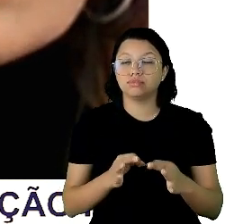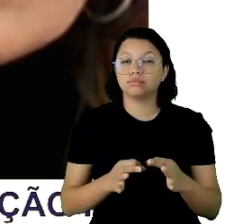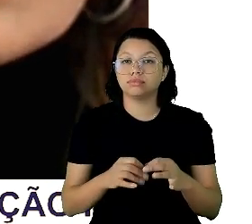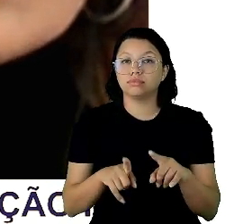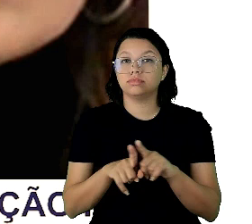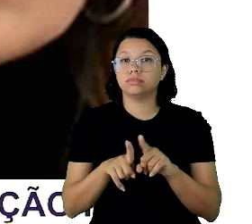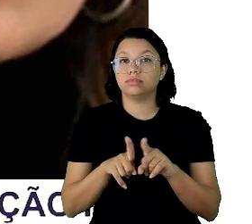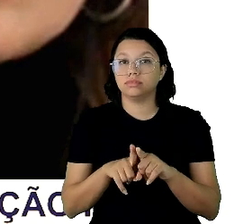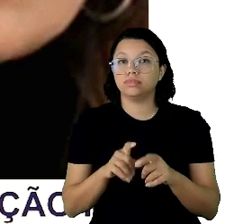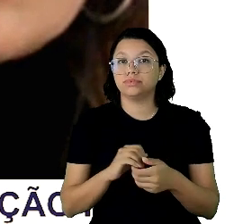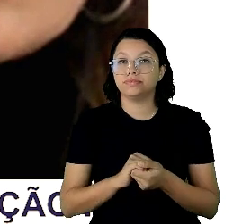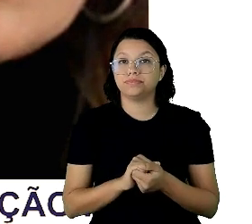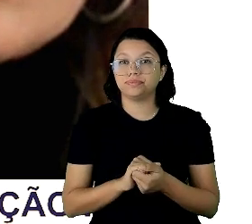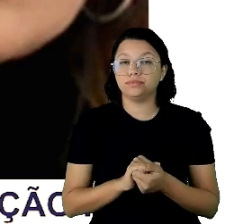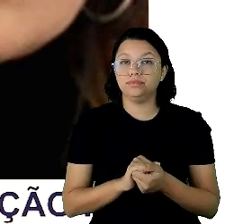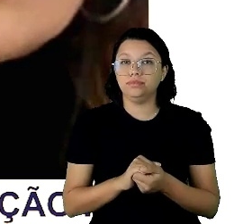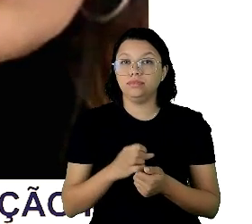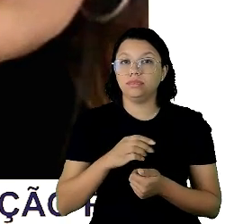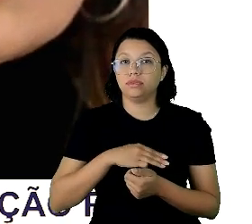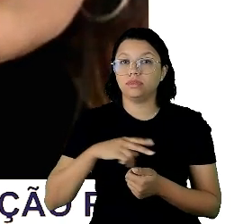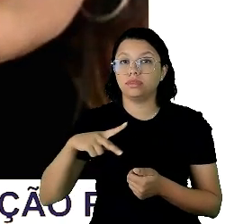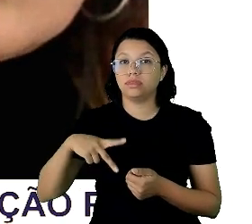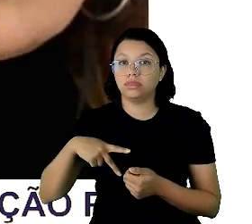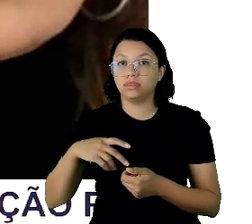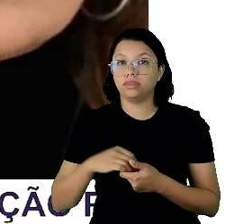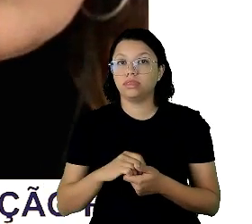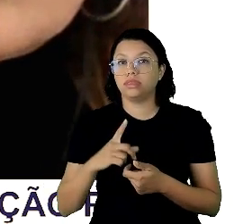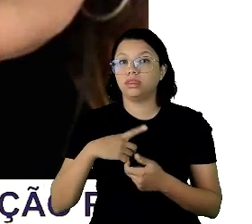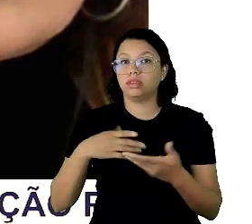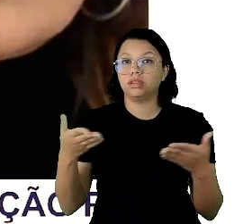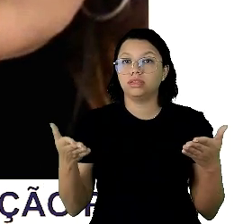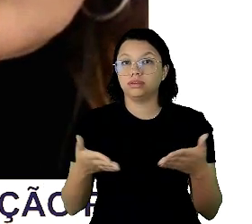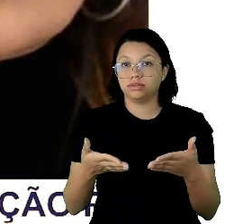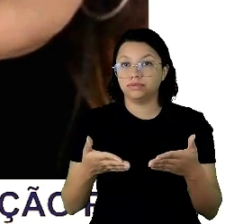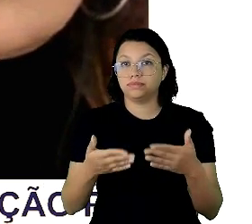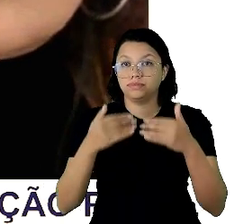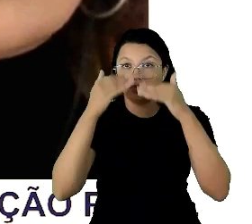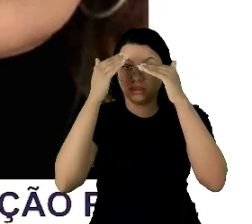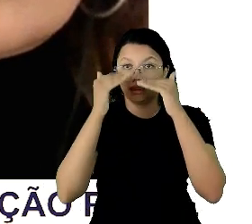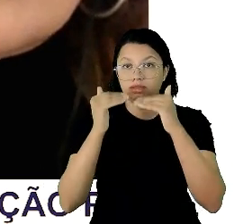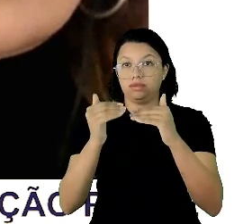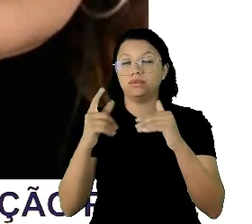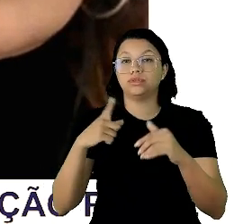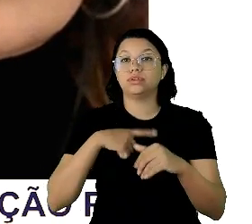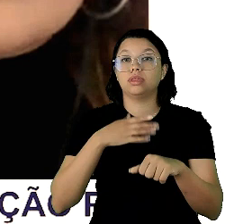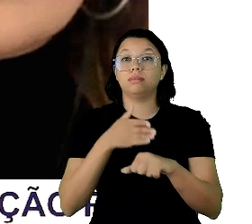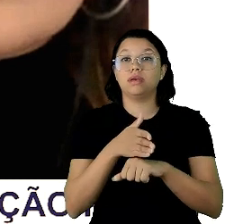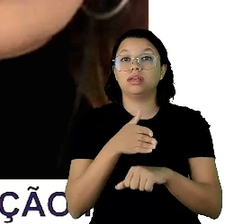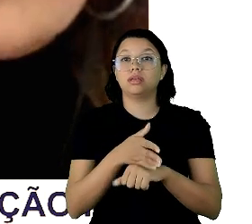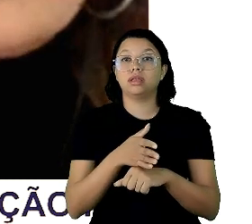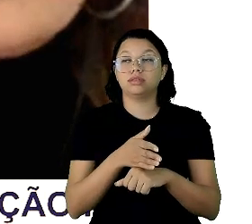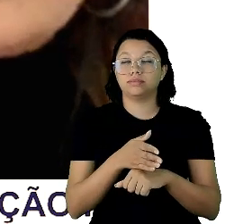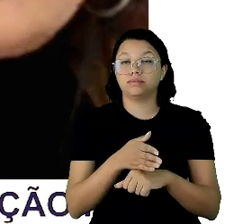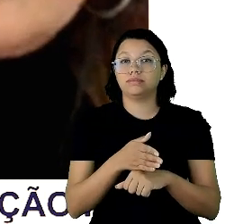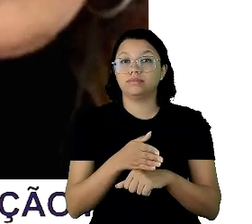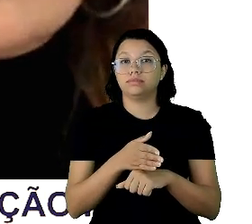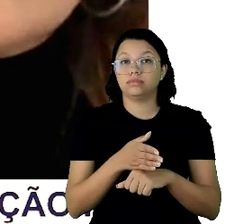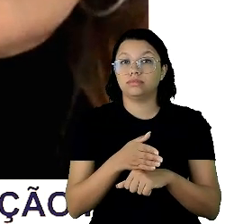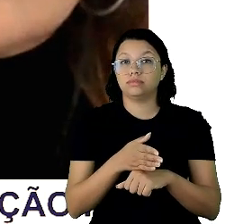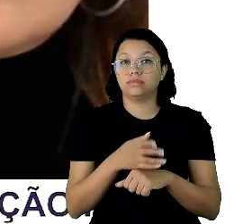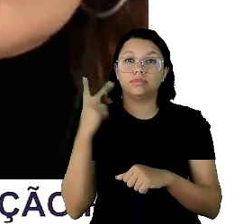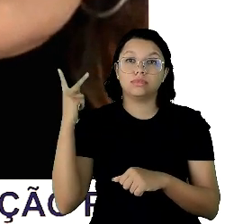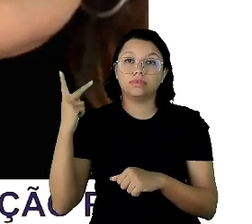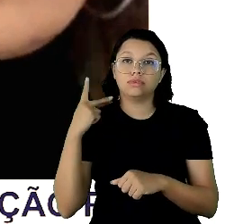Ministério Público, né? E nós temos aqui a honra de ter a participação da promotora Fabiana Delmas,